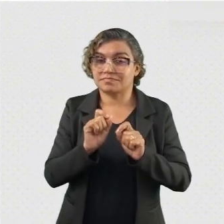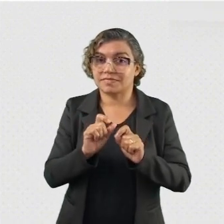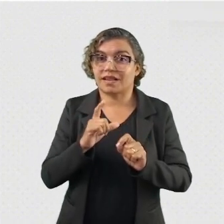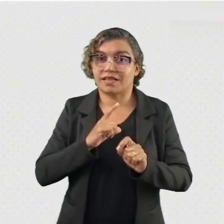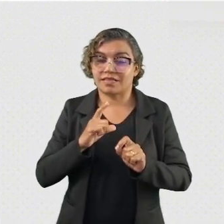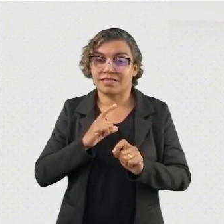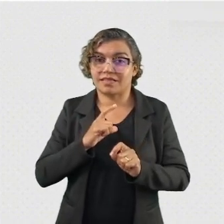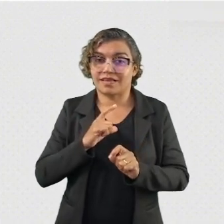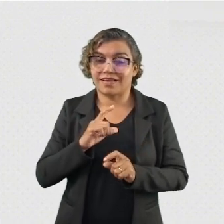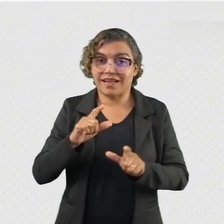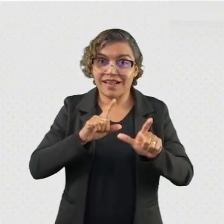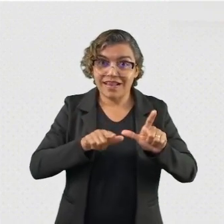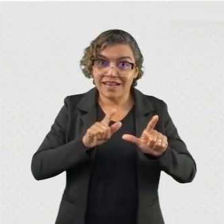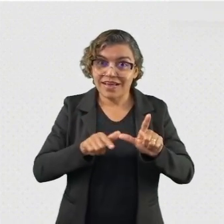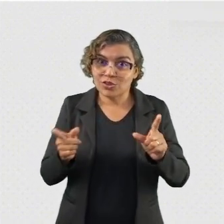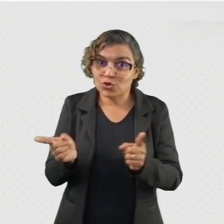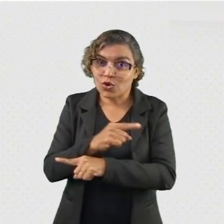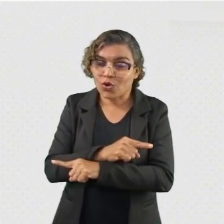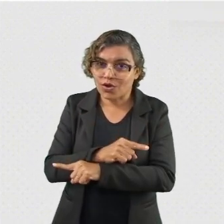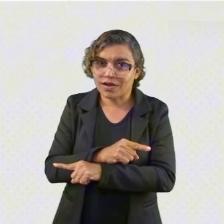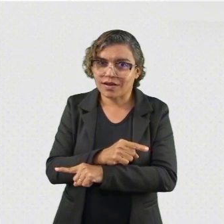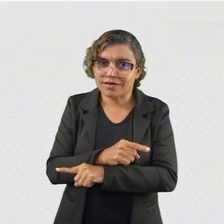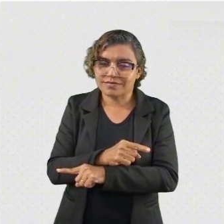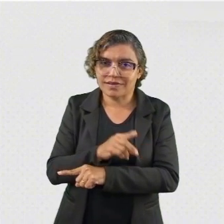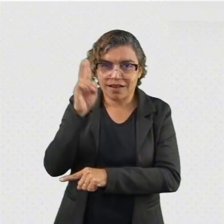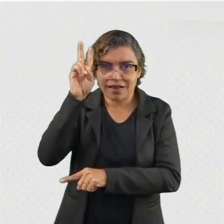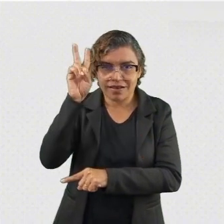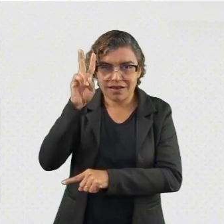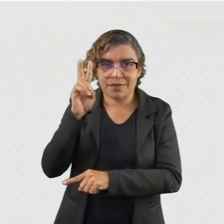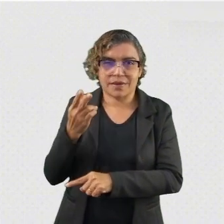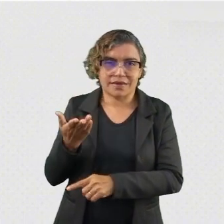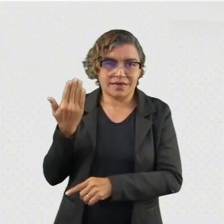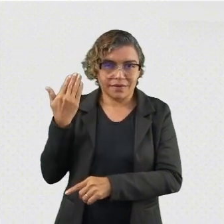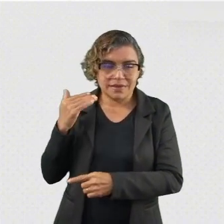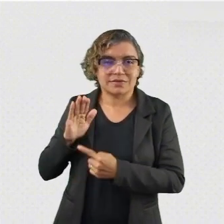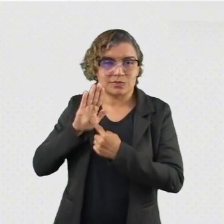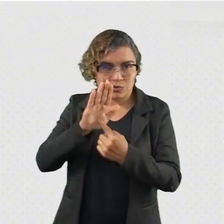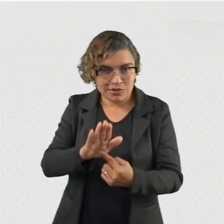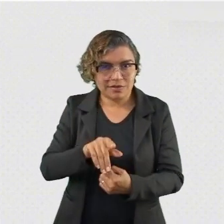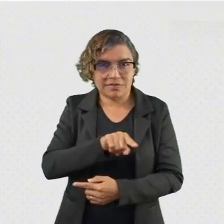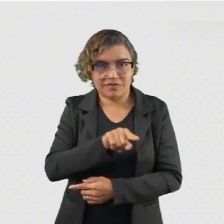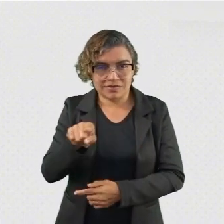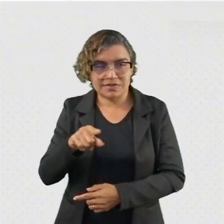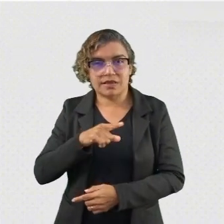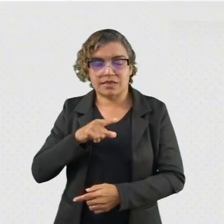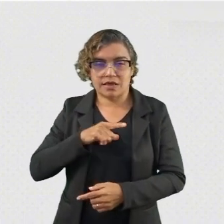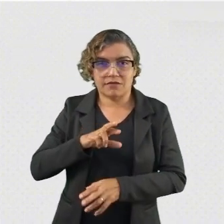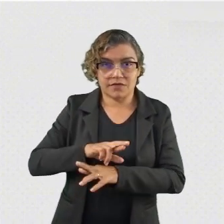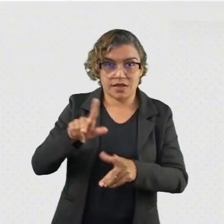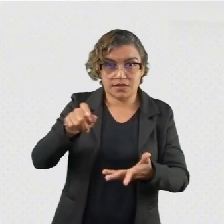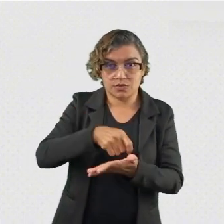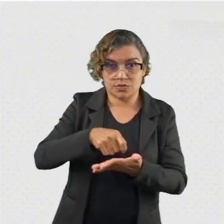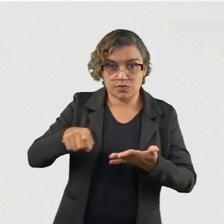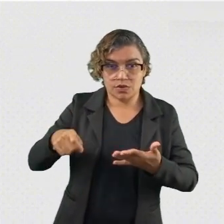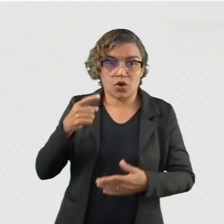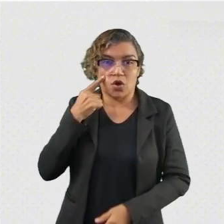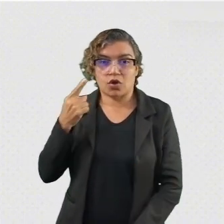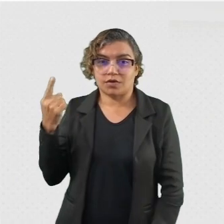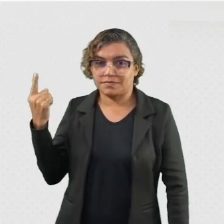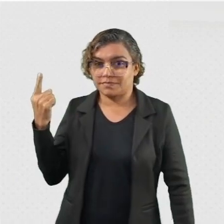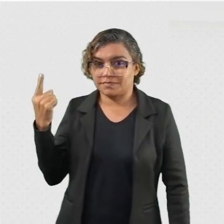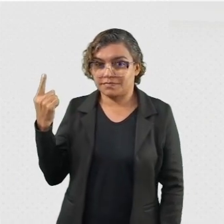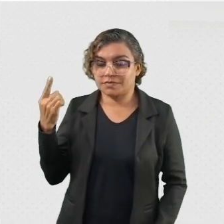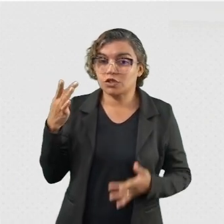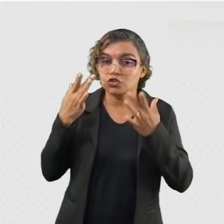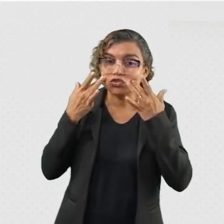troca das letras que eu mostrei para vocês, no caso das variações ou das diferenças ortográficas. Teatro,